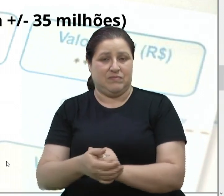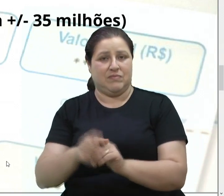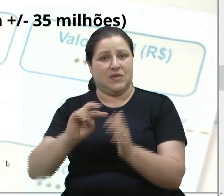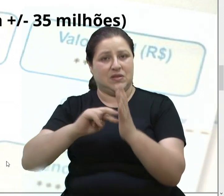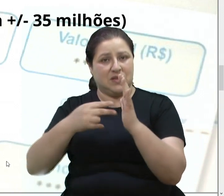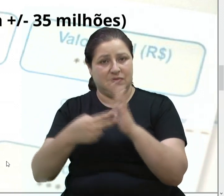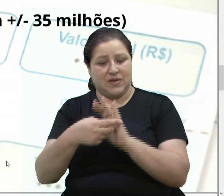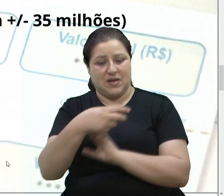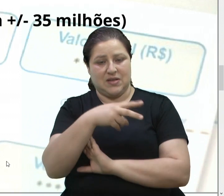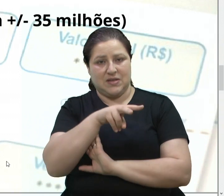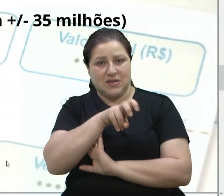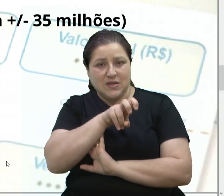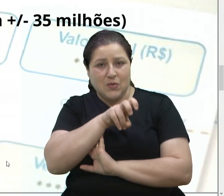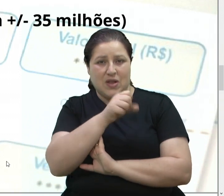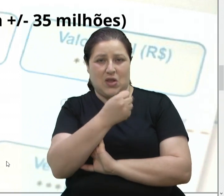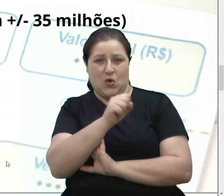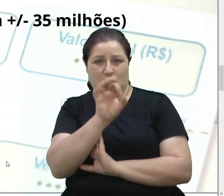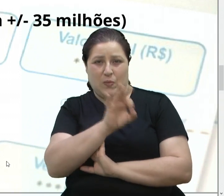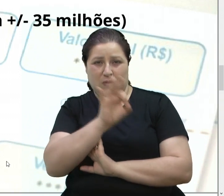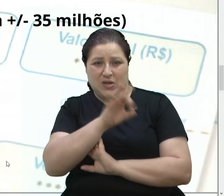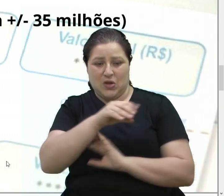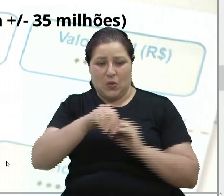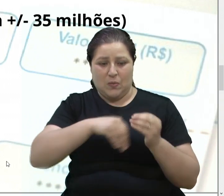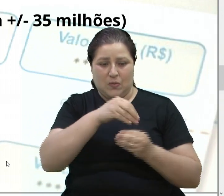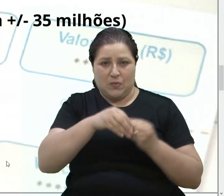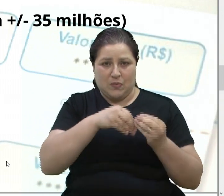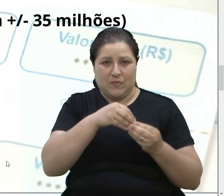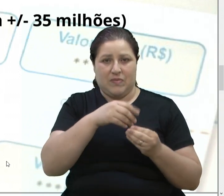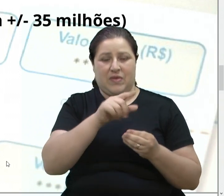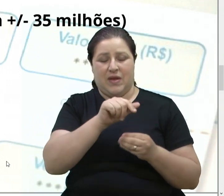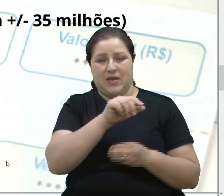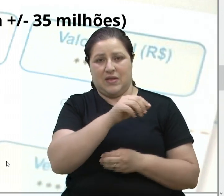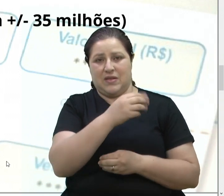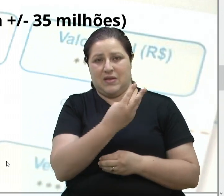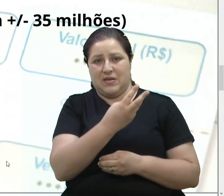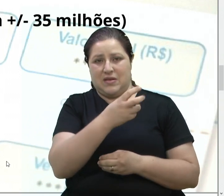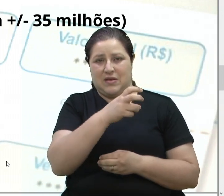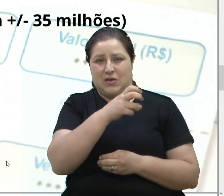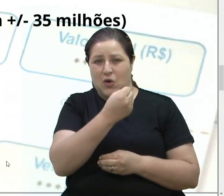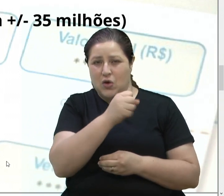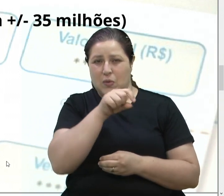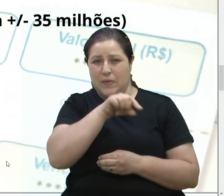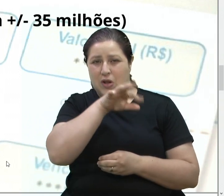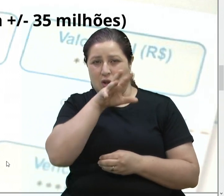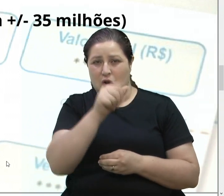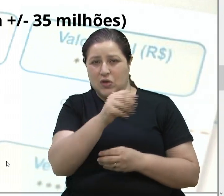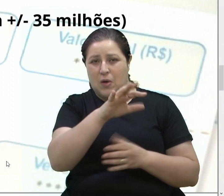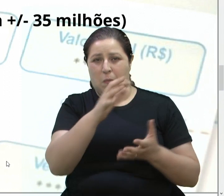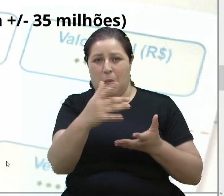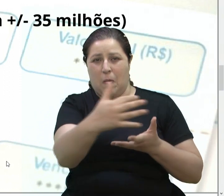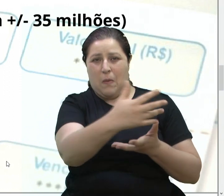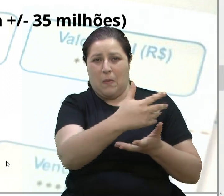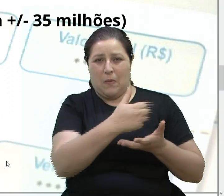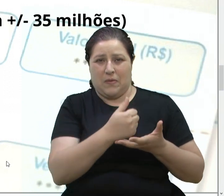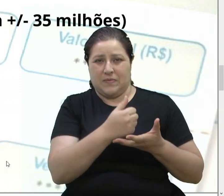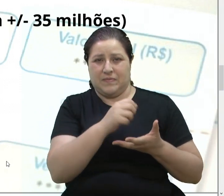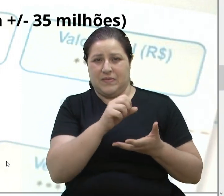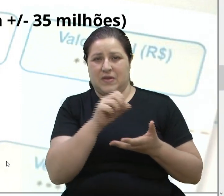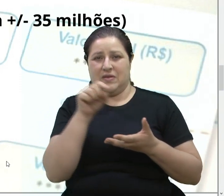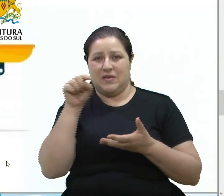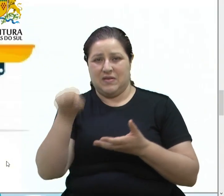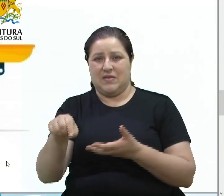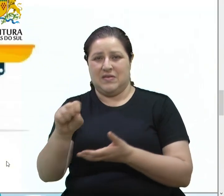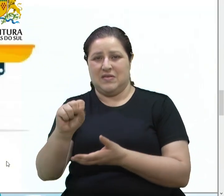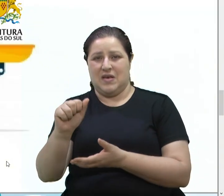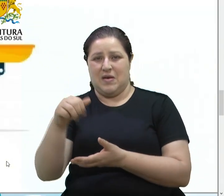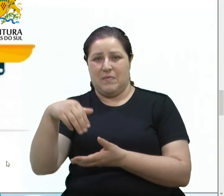do misto, 35 milhões da arrecadação do SAMAI. Se a gente pegar 50%, por favor, outro slide,